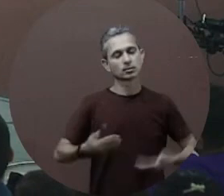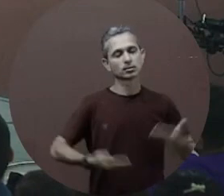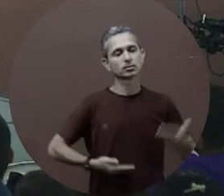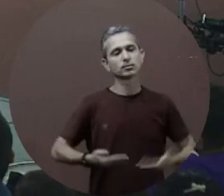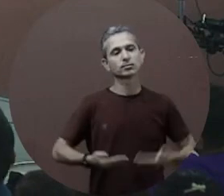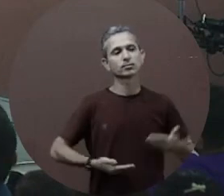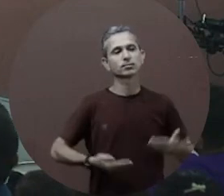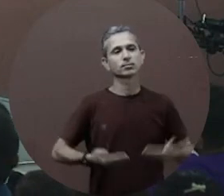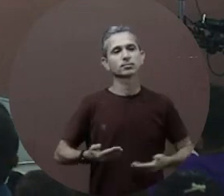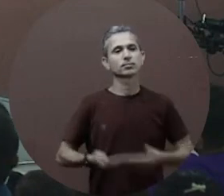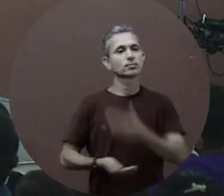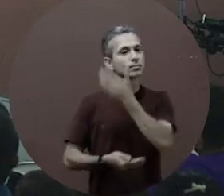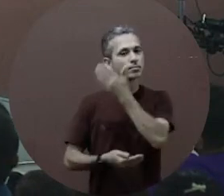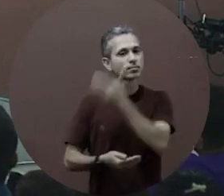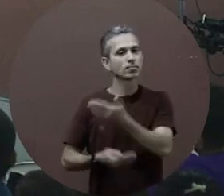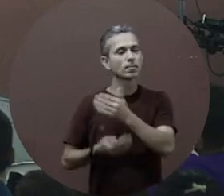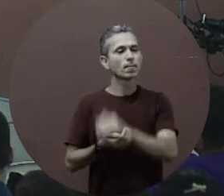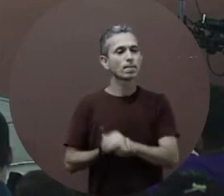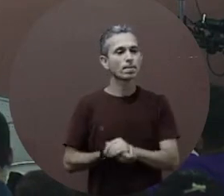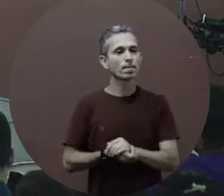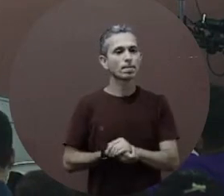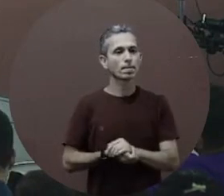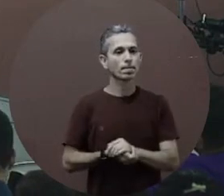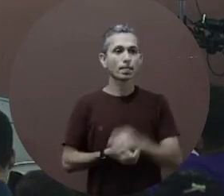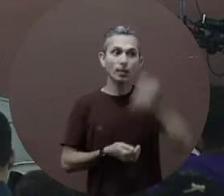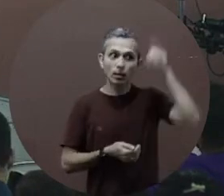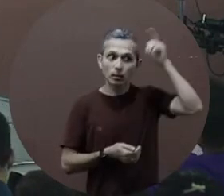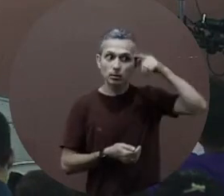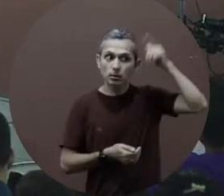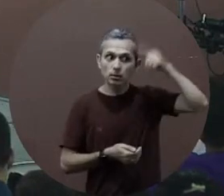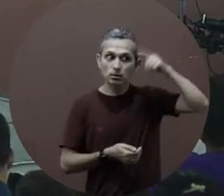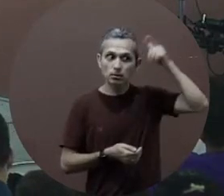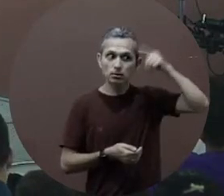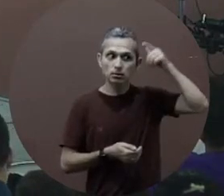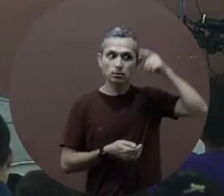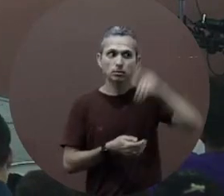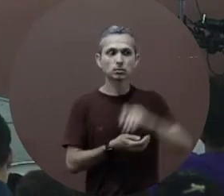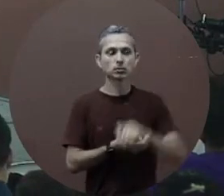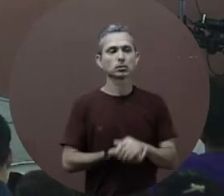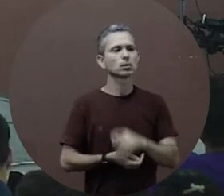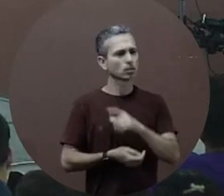à autoridade que possui